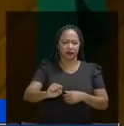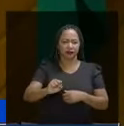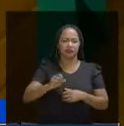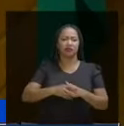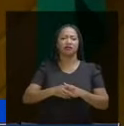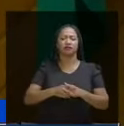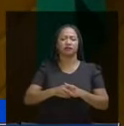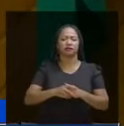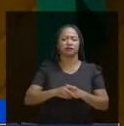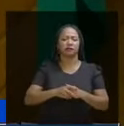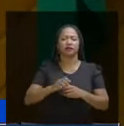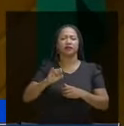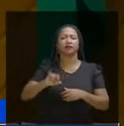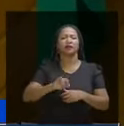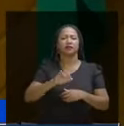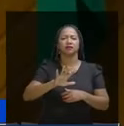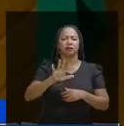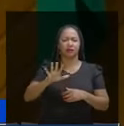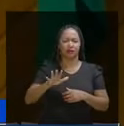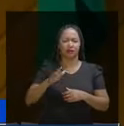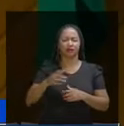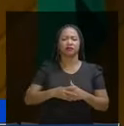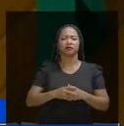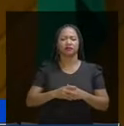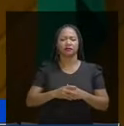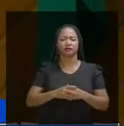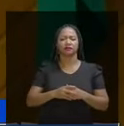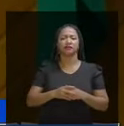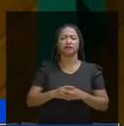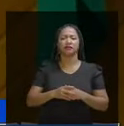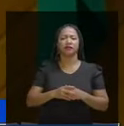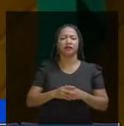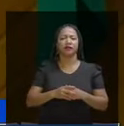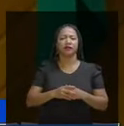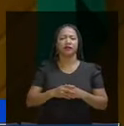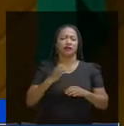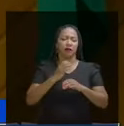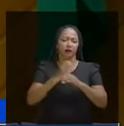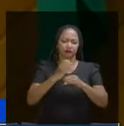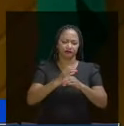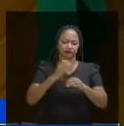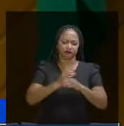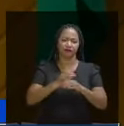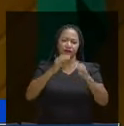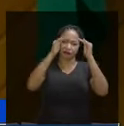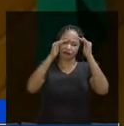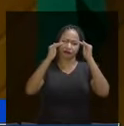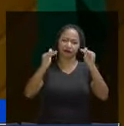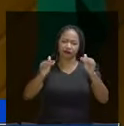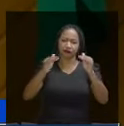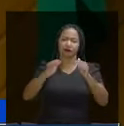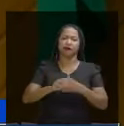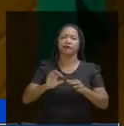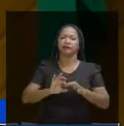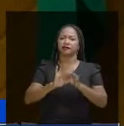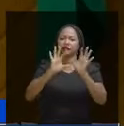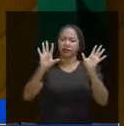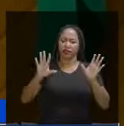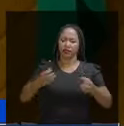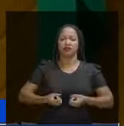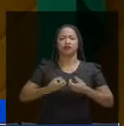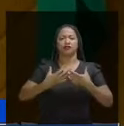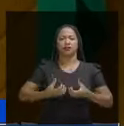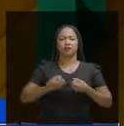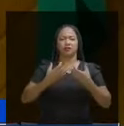e imagem. Ademais, no conflito entre direitos fundamentais à honra e imagem e à liberdade de